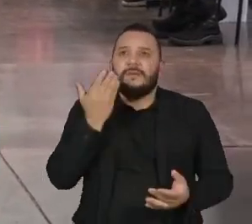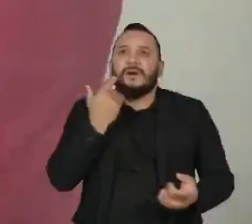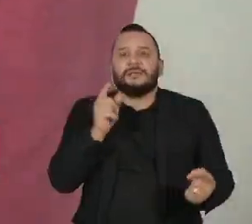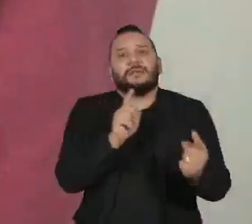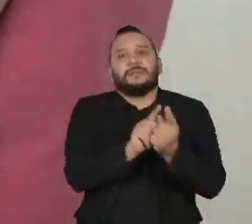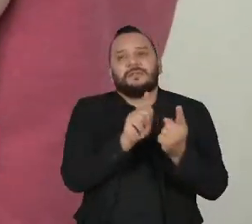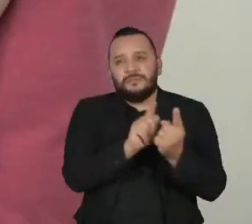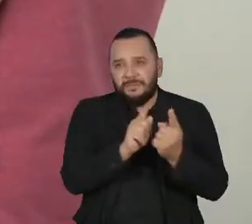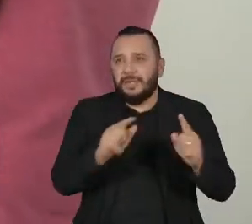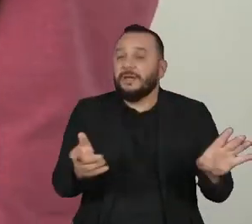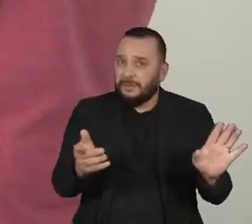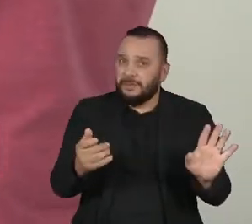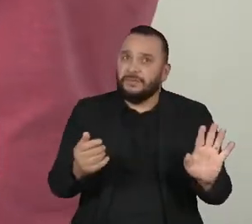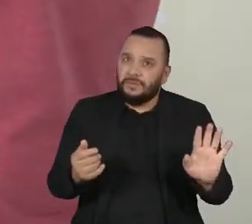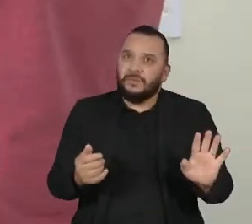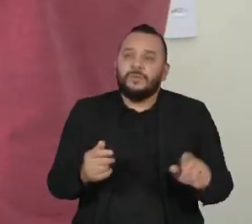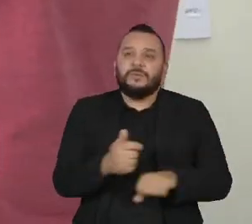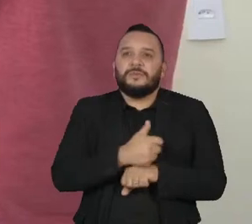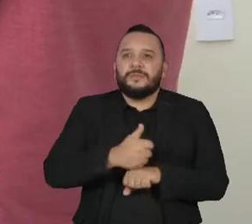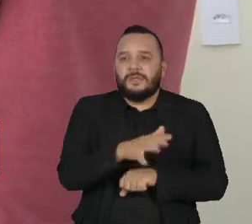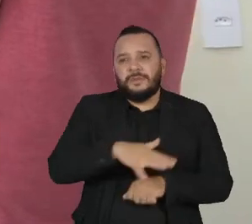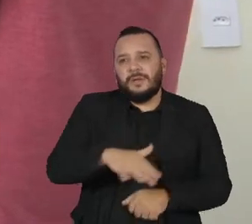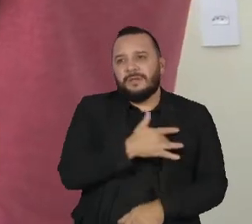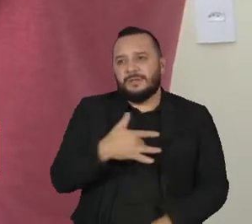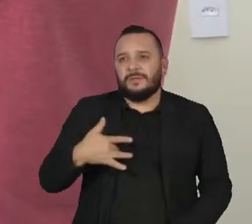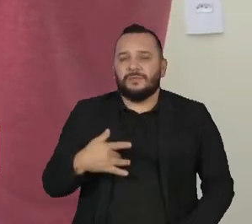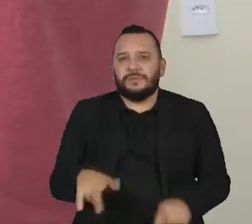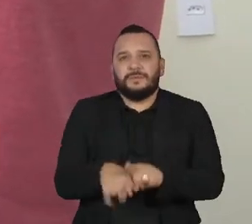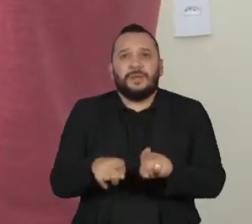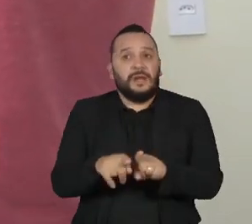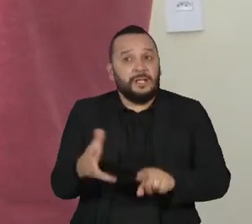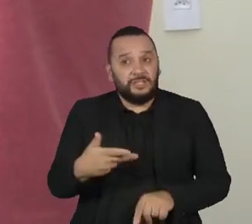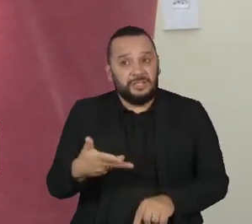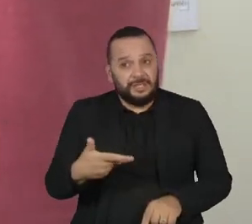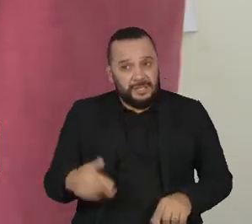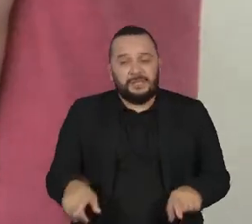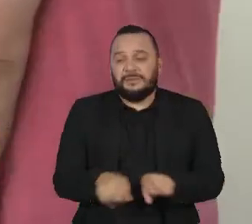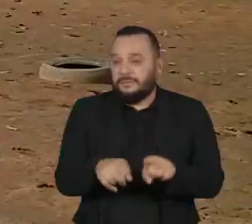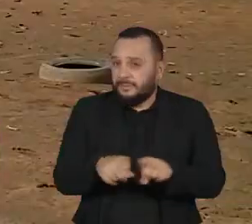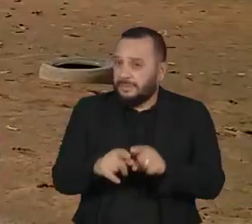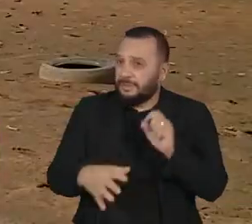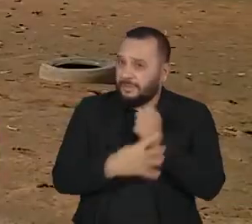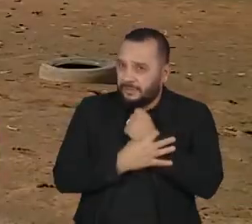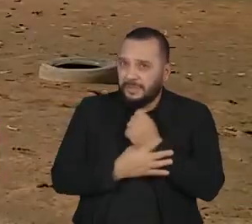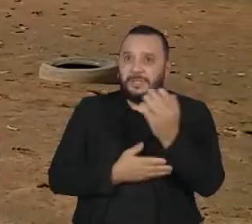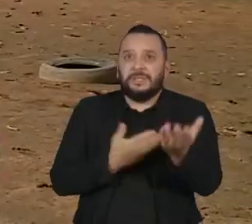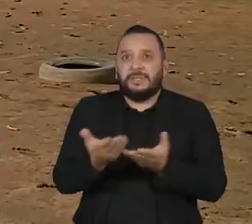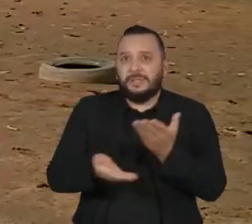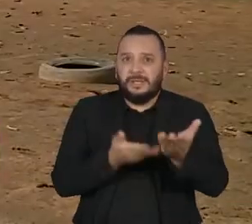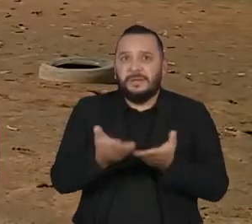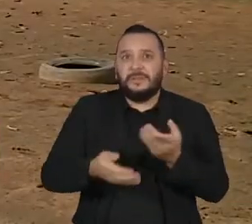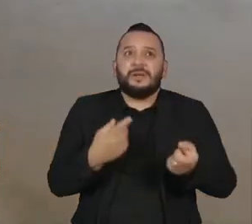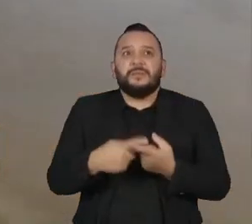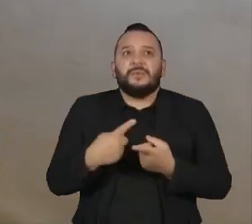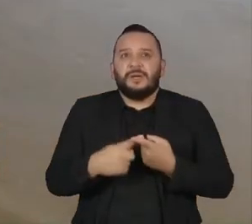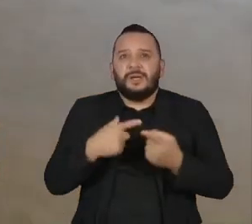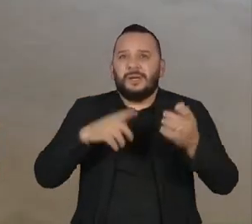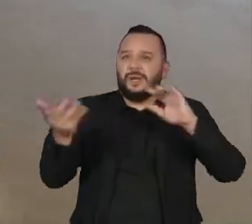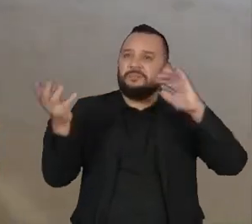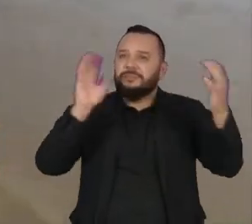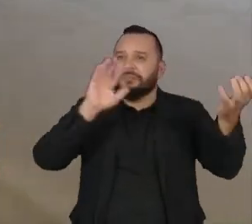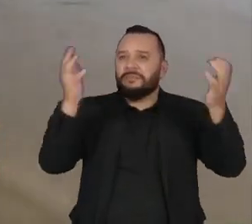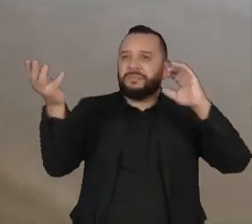pacientes pelos Profissionais de Saúde e trazer agilidade e segurança para os tratamentos frente às recentes mudanças